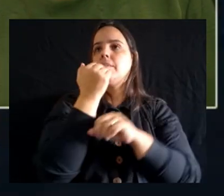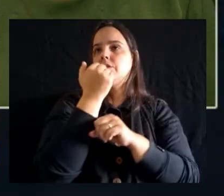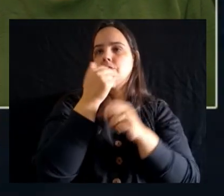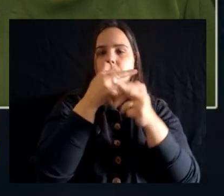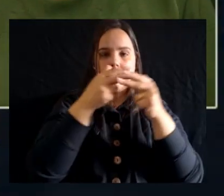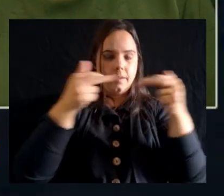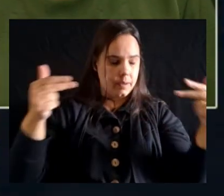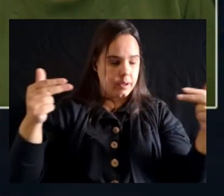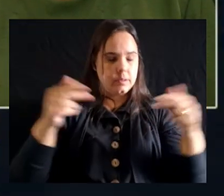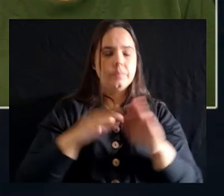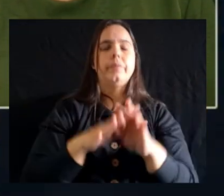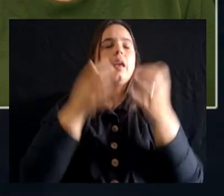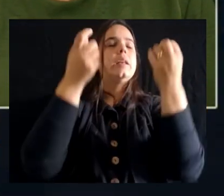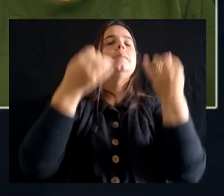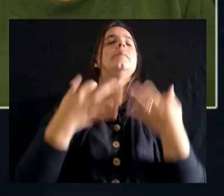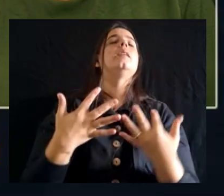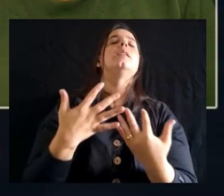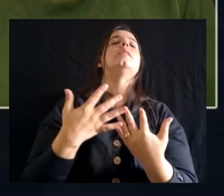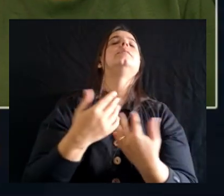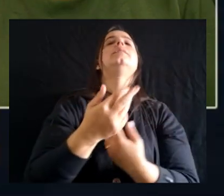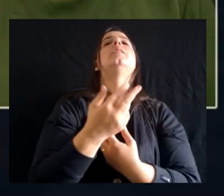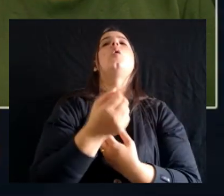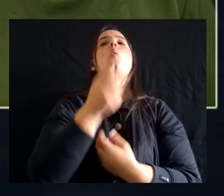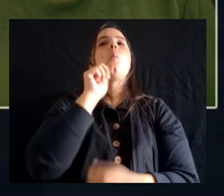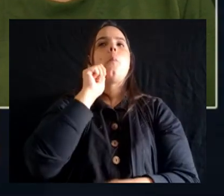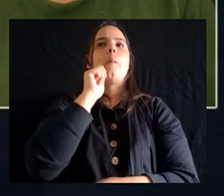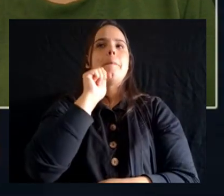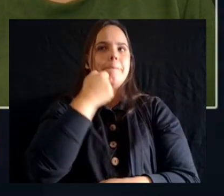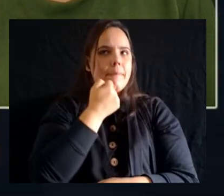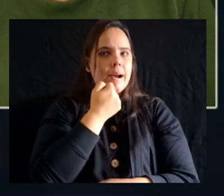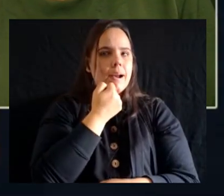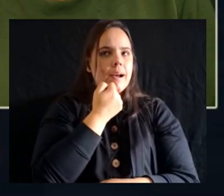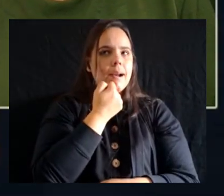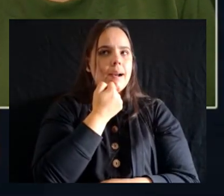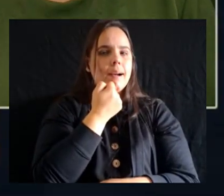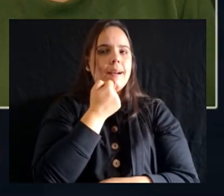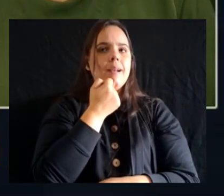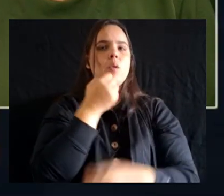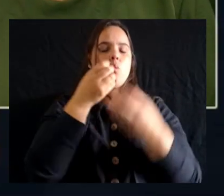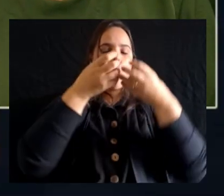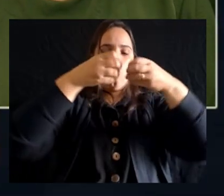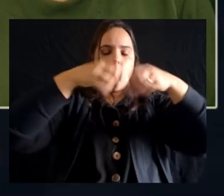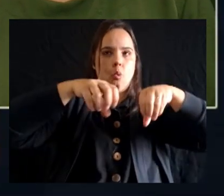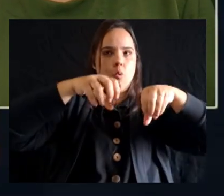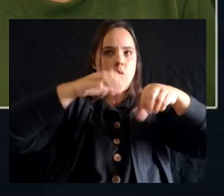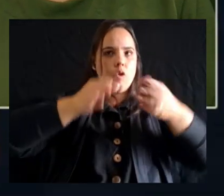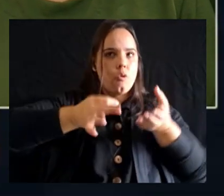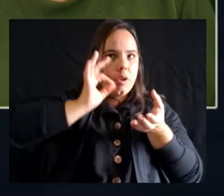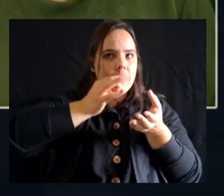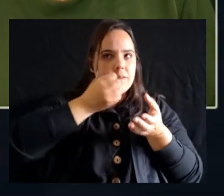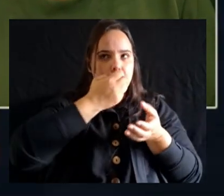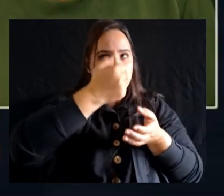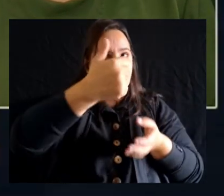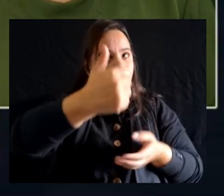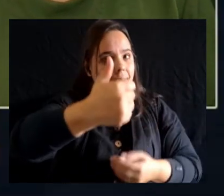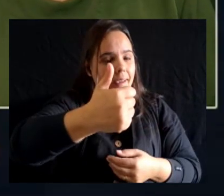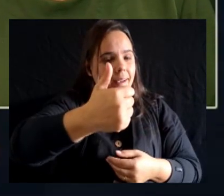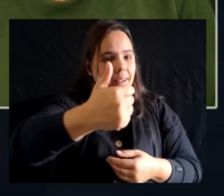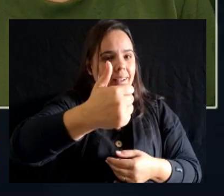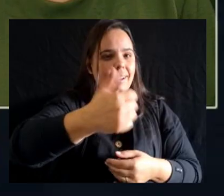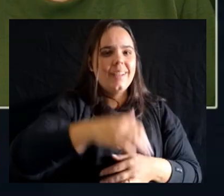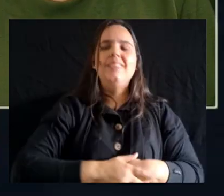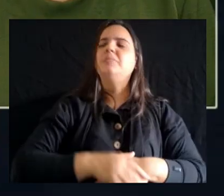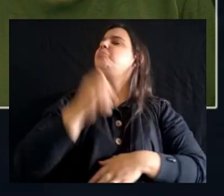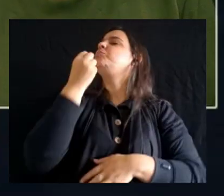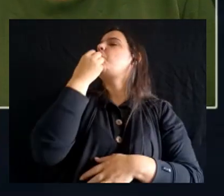pra gente, revela aí um pãozinho com ovo de manhã e um cafezinho, tá tudo bem? Tá tudo ótimo.